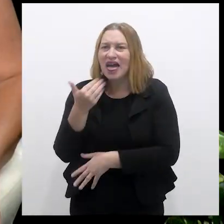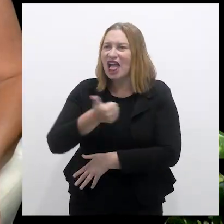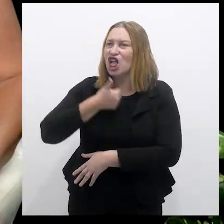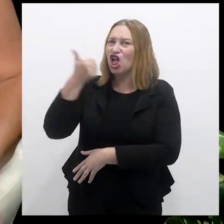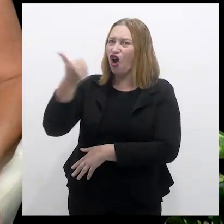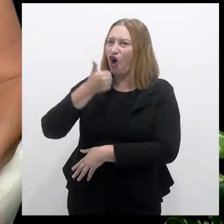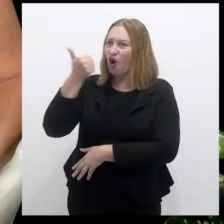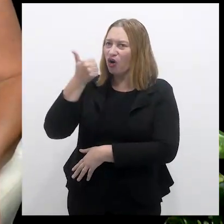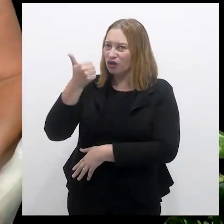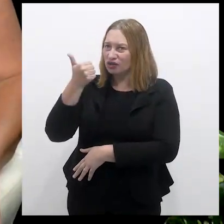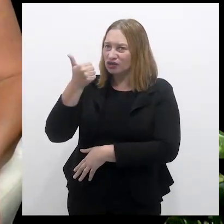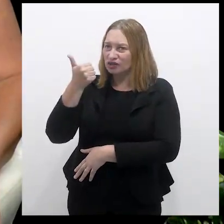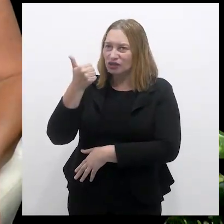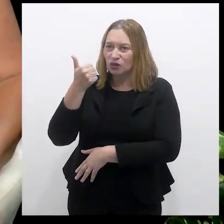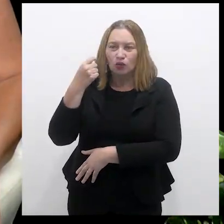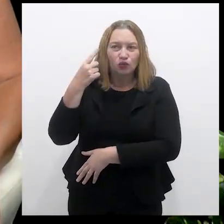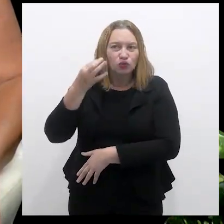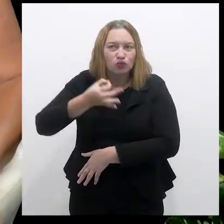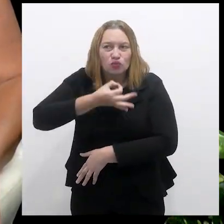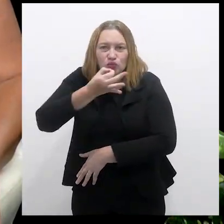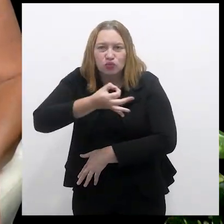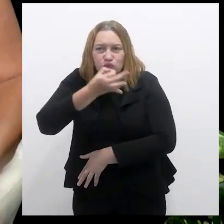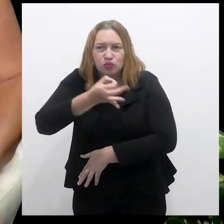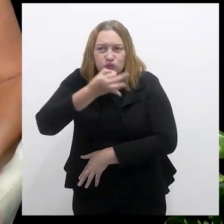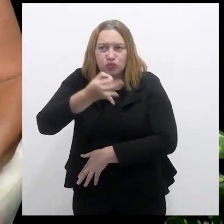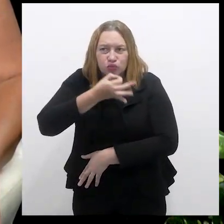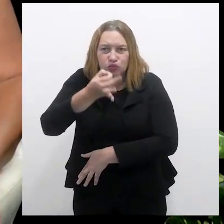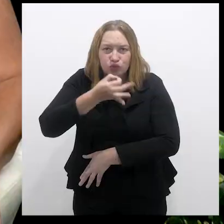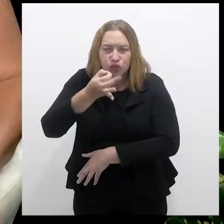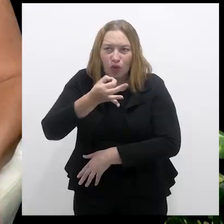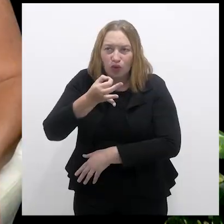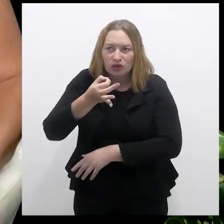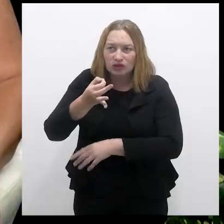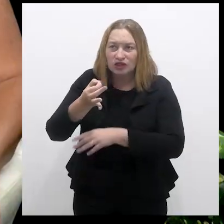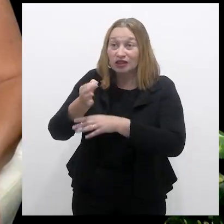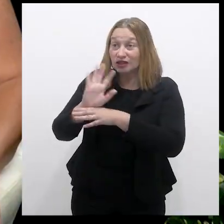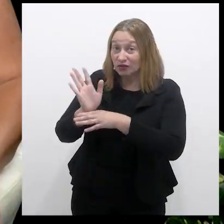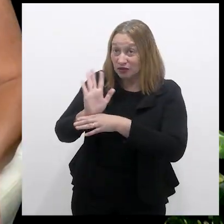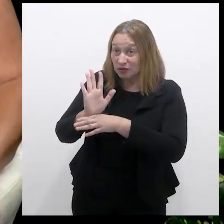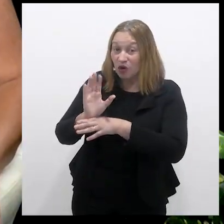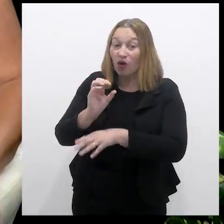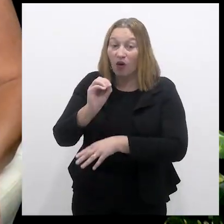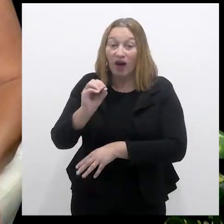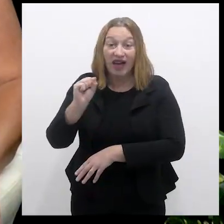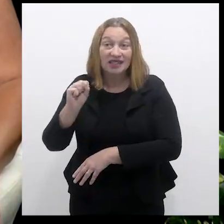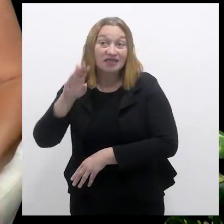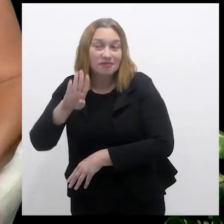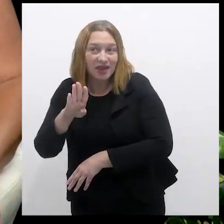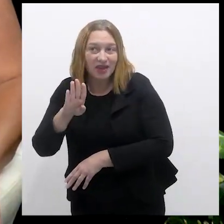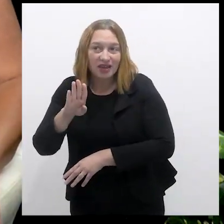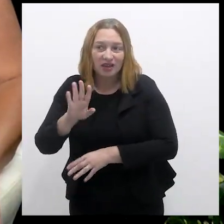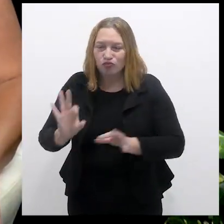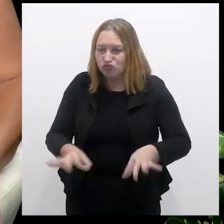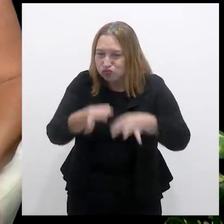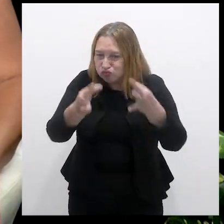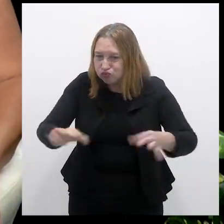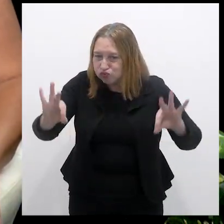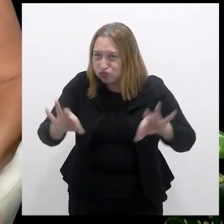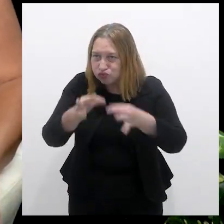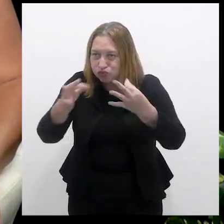coisa melhor do que vibrar ao som das famosas trilhas sonoras de filmes? Então, a OSB traz um